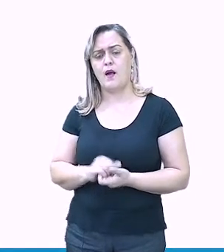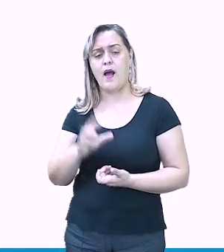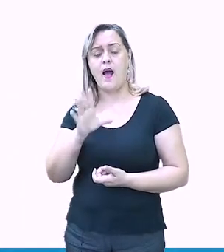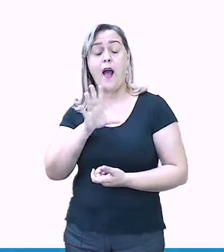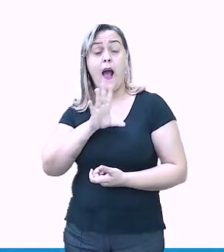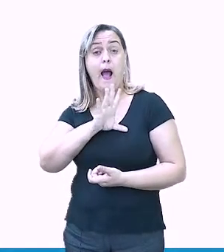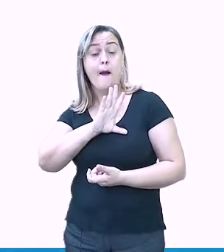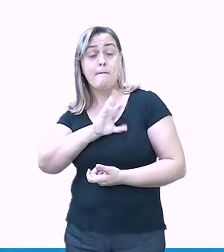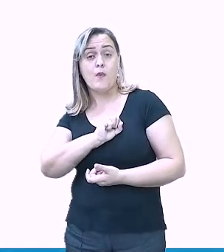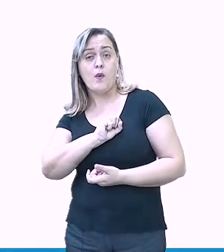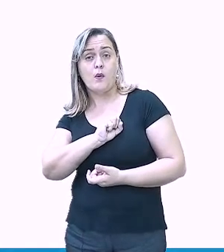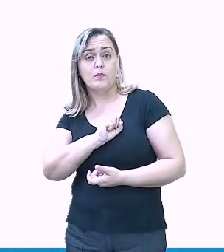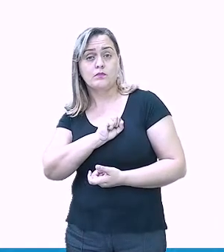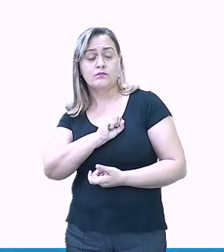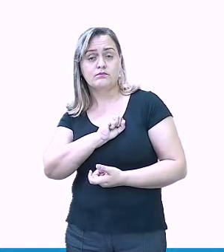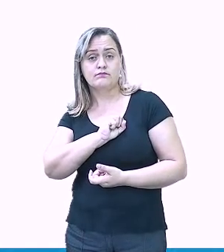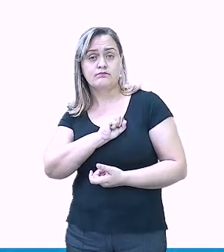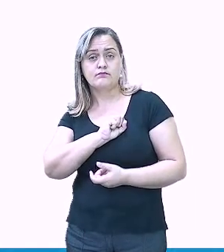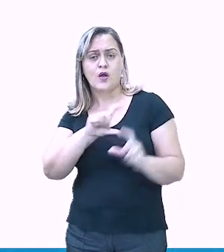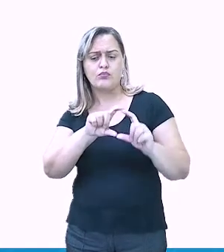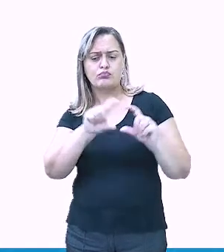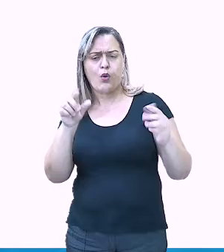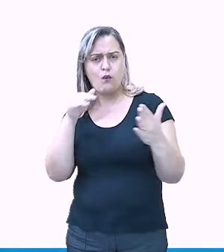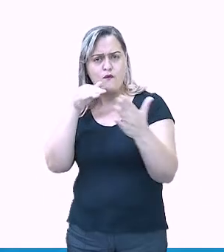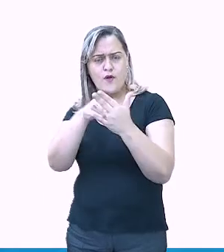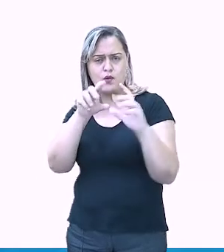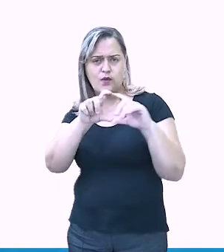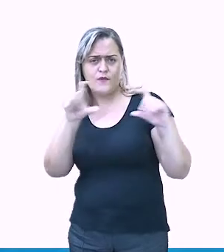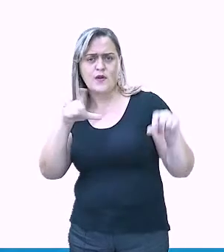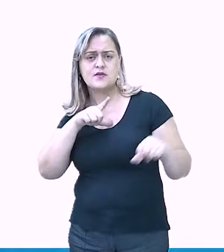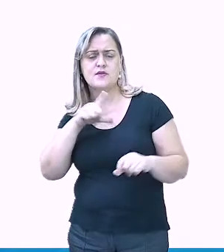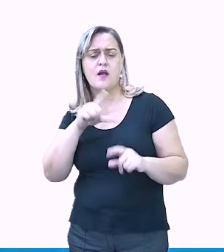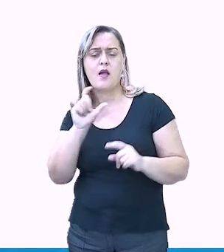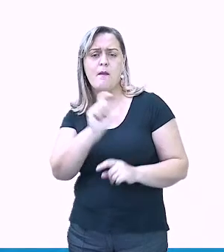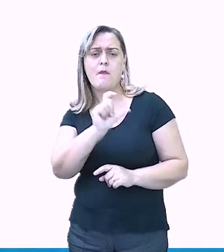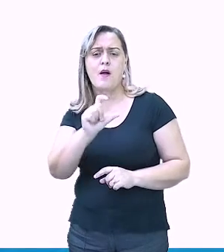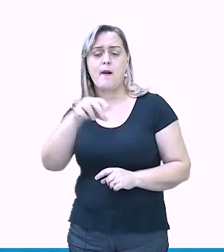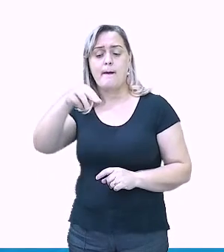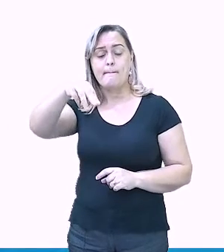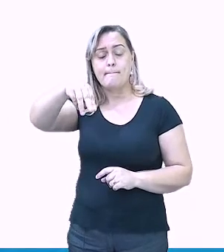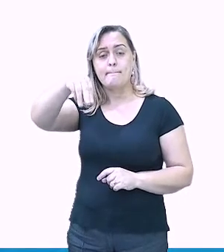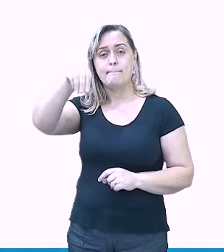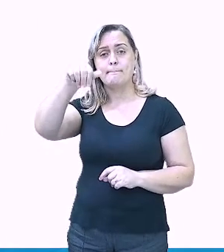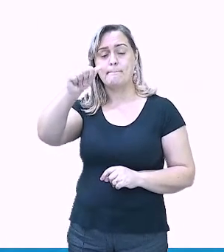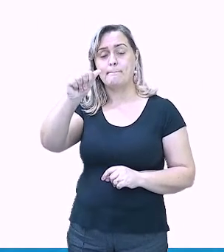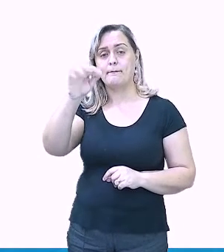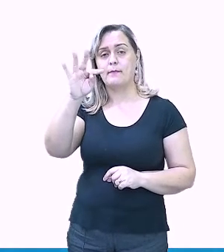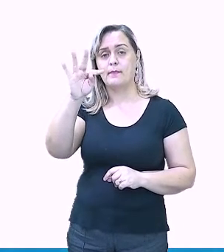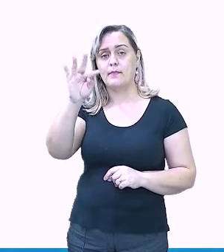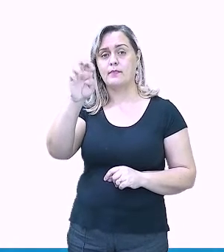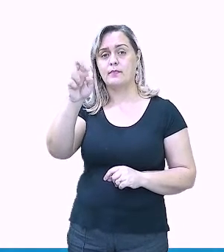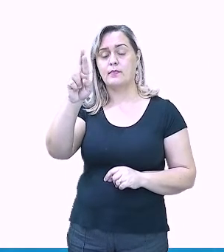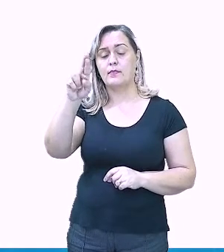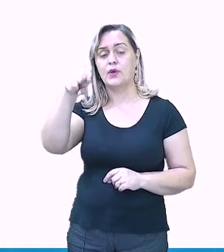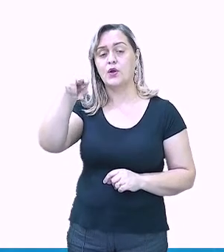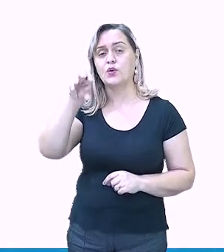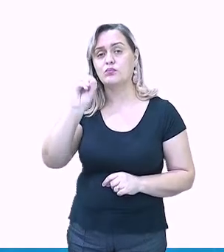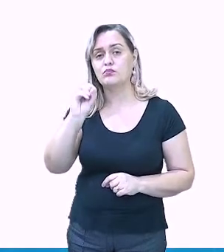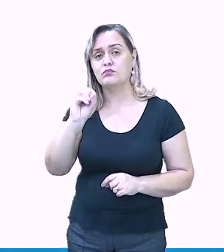materno. Percebam que esse materno trouxe o mesmo significado de mãe e eu consegui fazer a